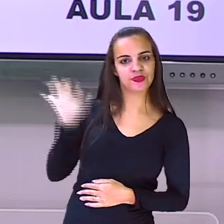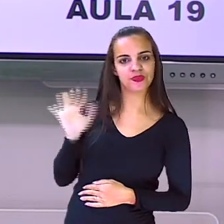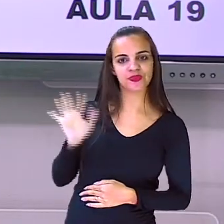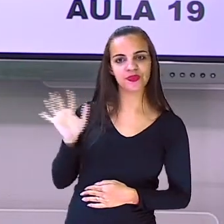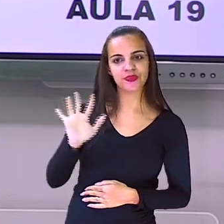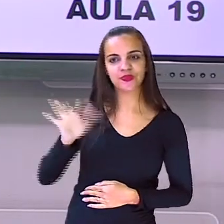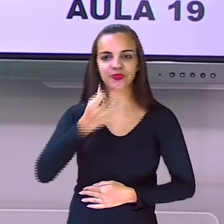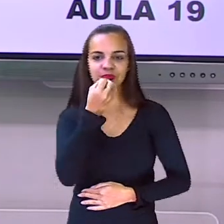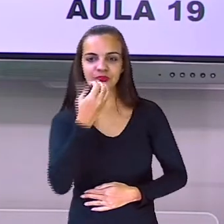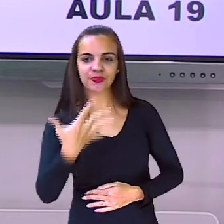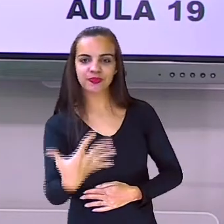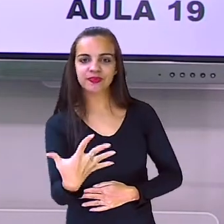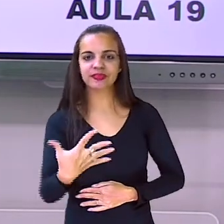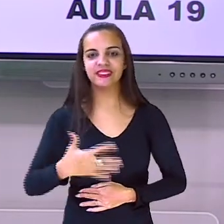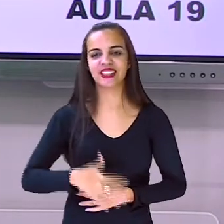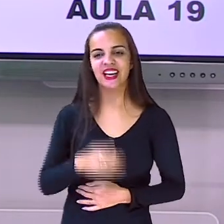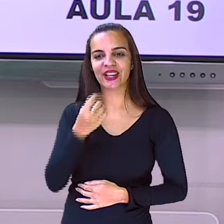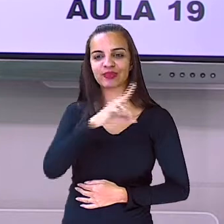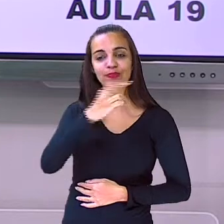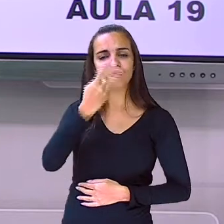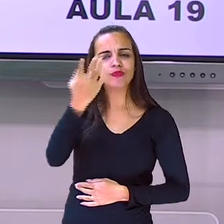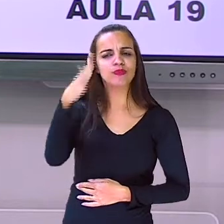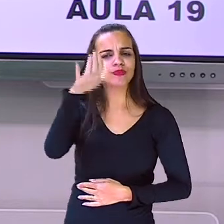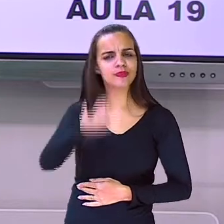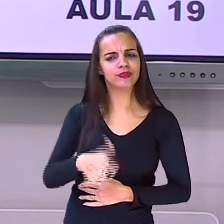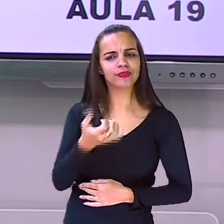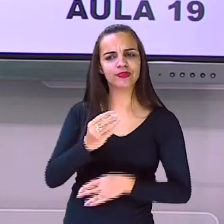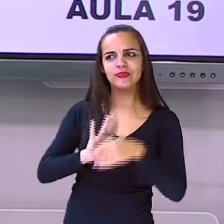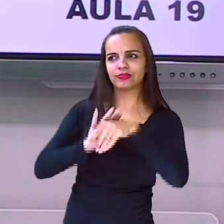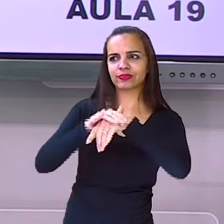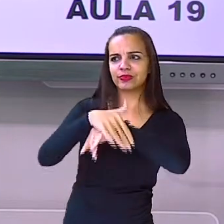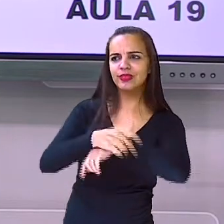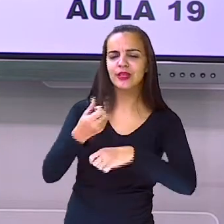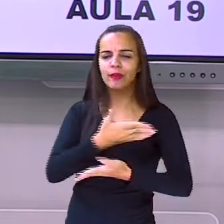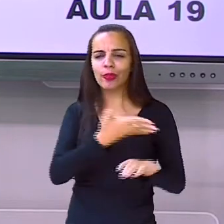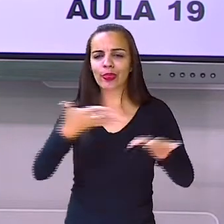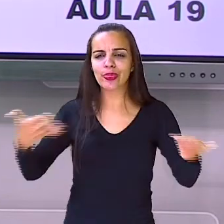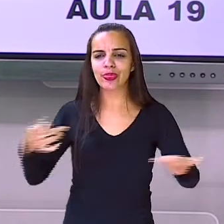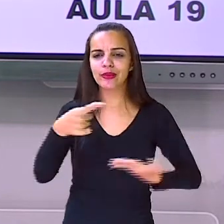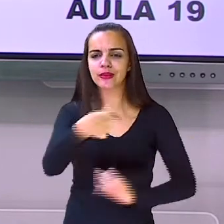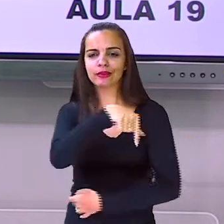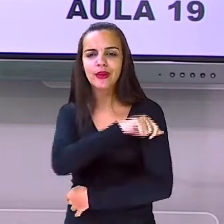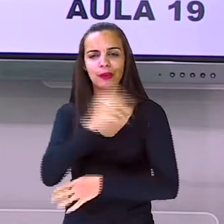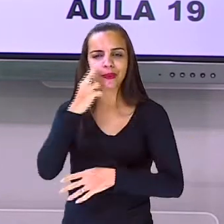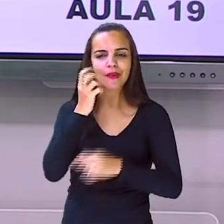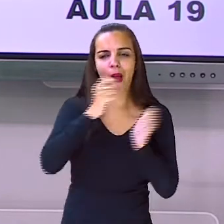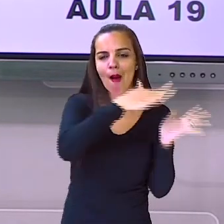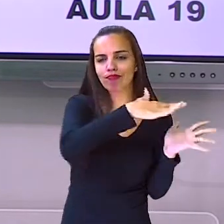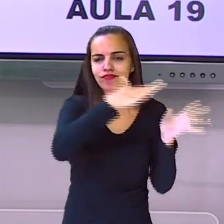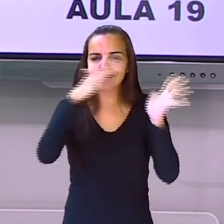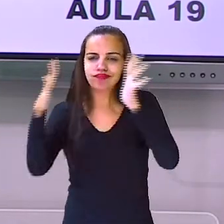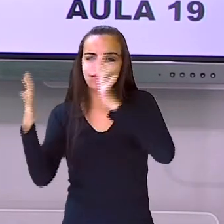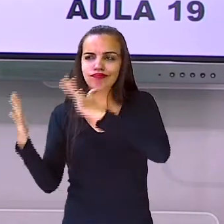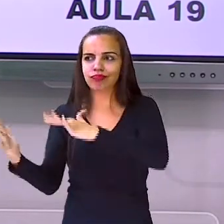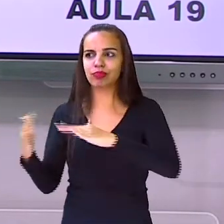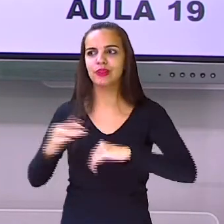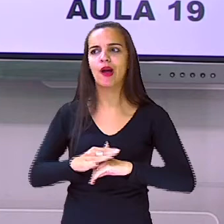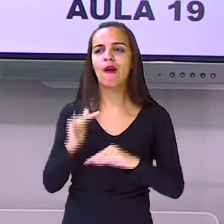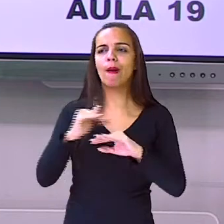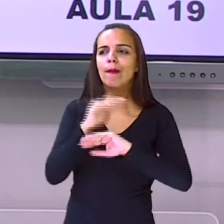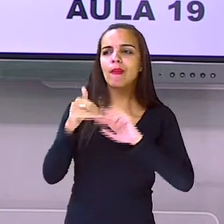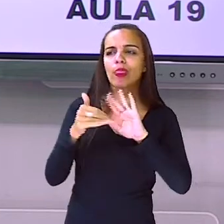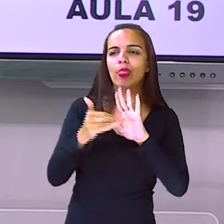Oi, pessoal! Bom dia, boa tarde, boa noite para todos vocês que estão nos assistindo, seja pela